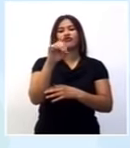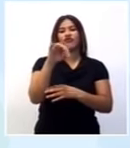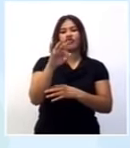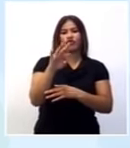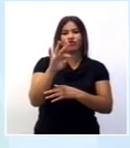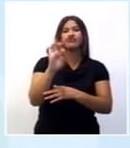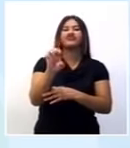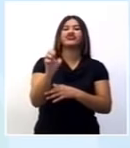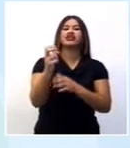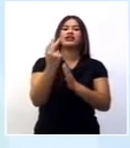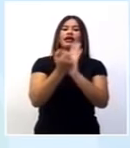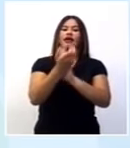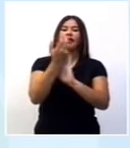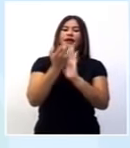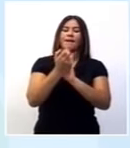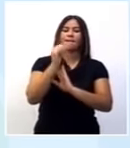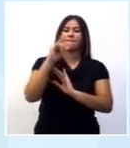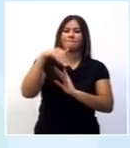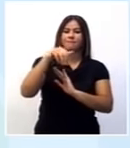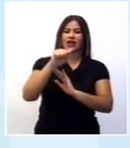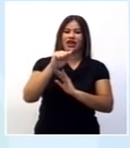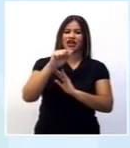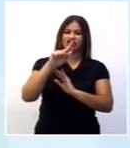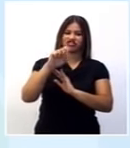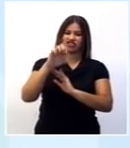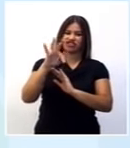mas também é uma fonte material.